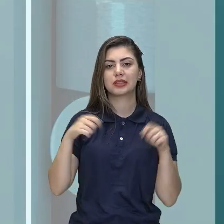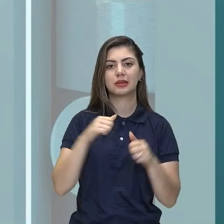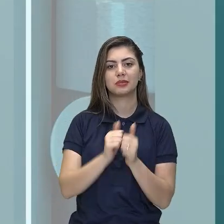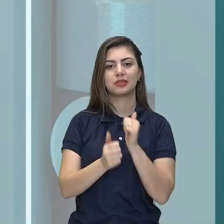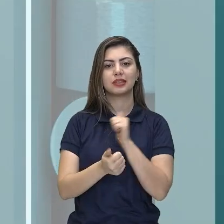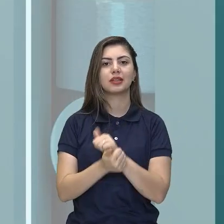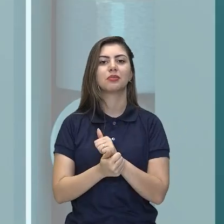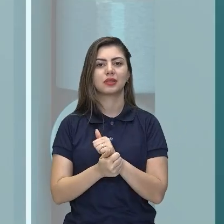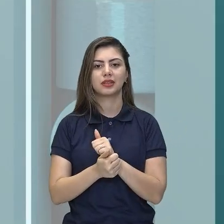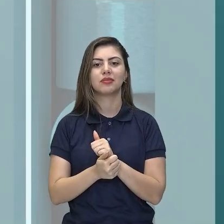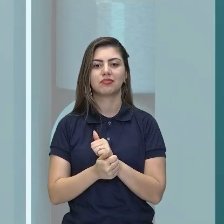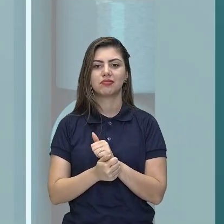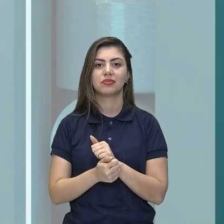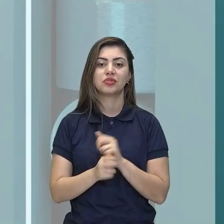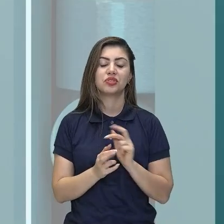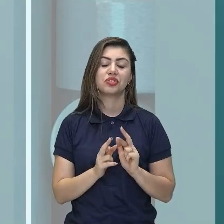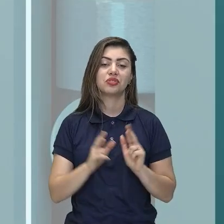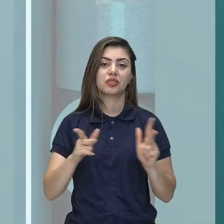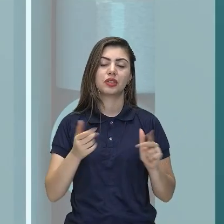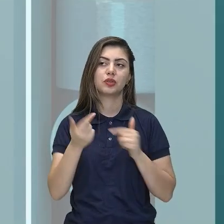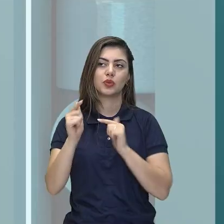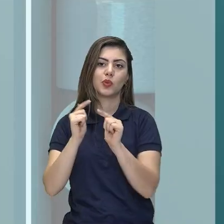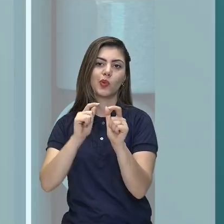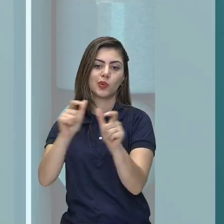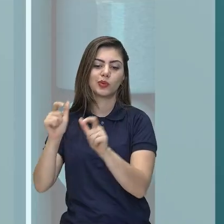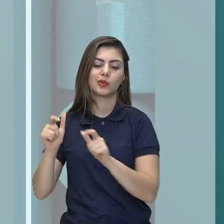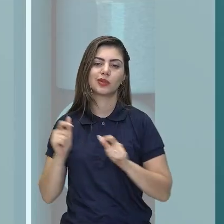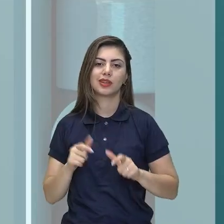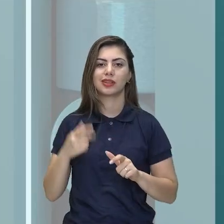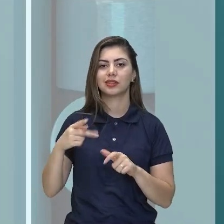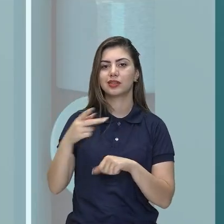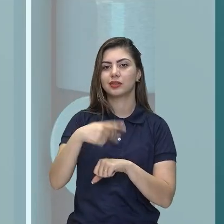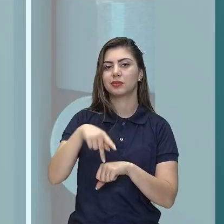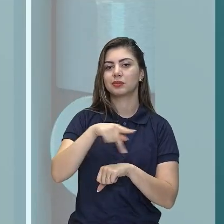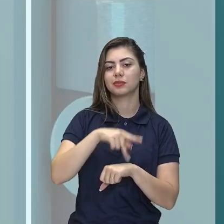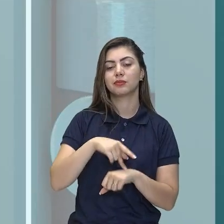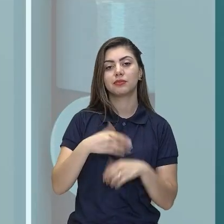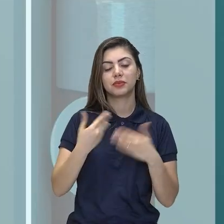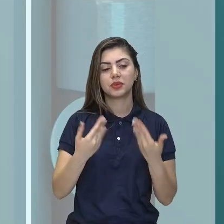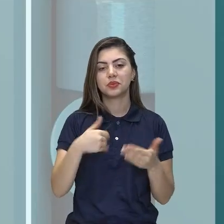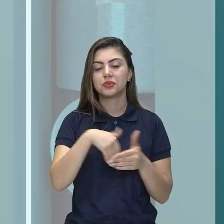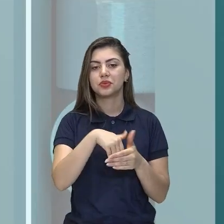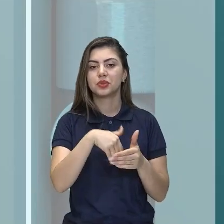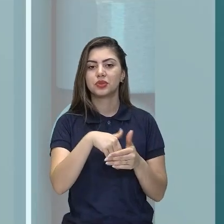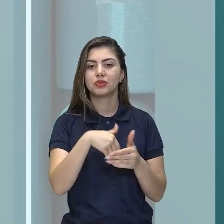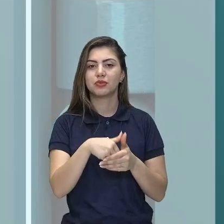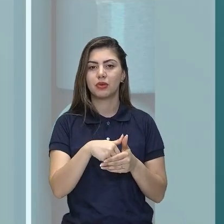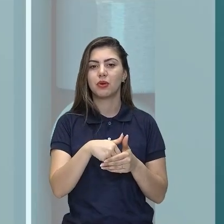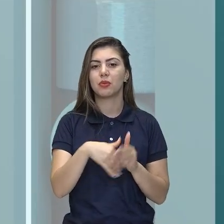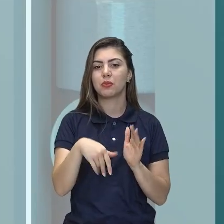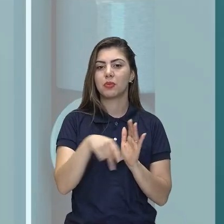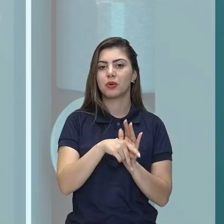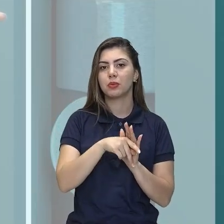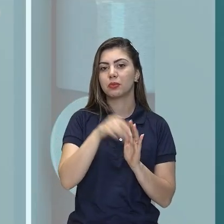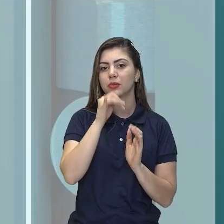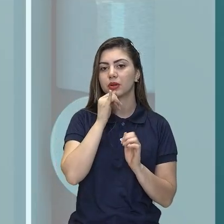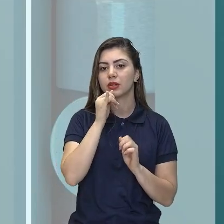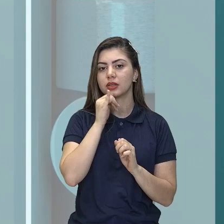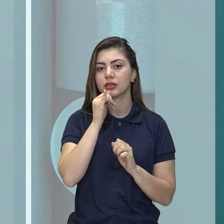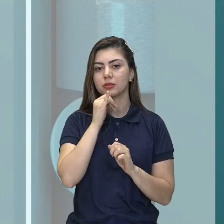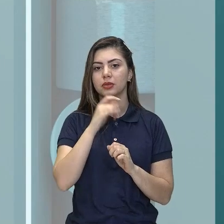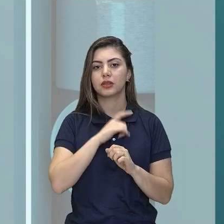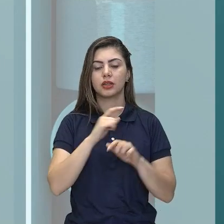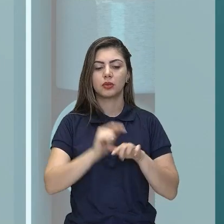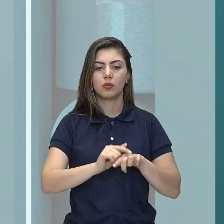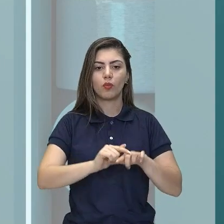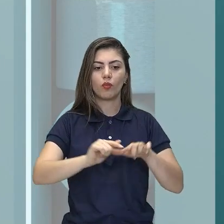várzea, né? Diferente de outras localidades do país. Então, o futebol de várzea, que é aquele jogado no campo que aparece na hora